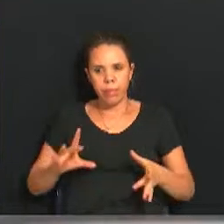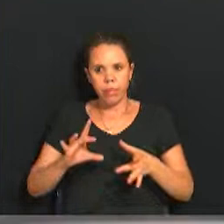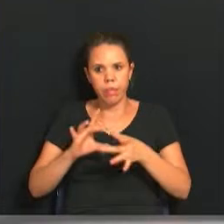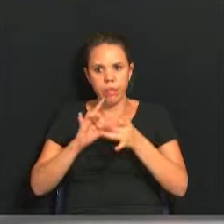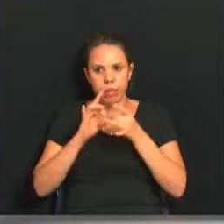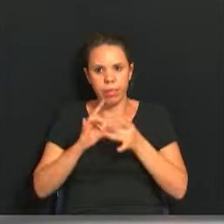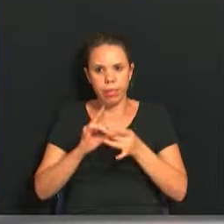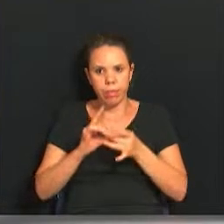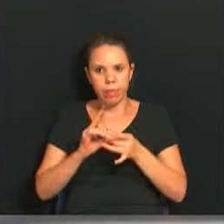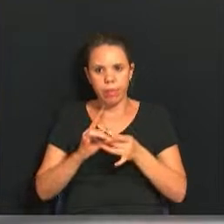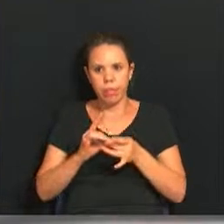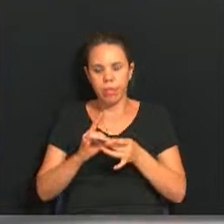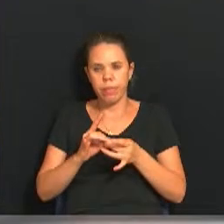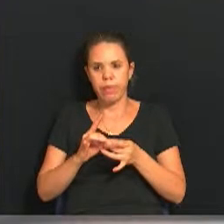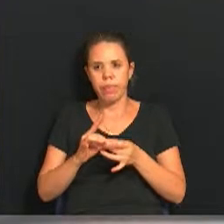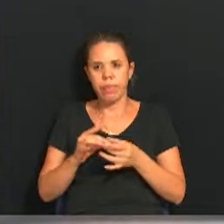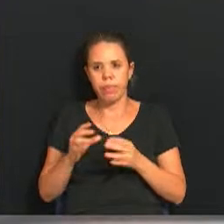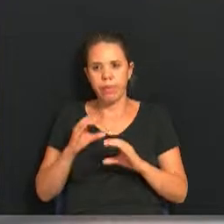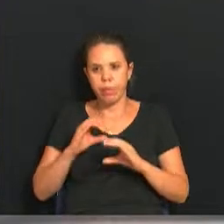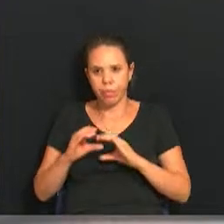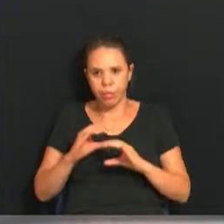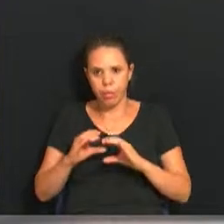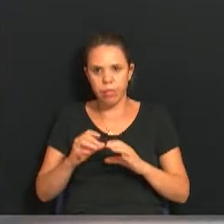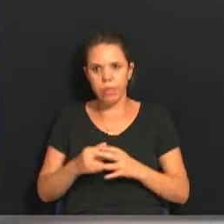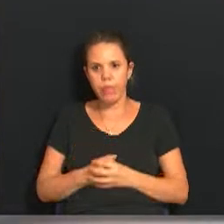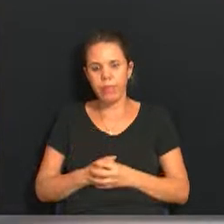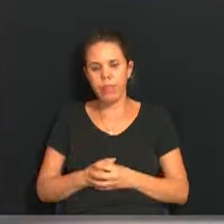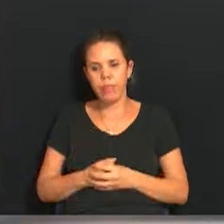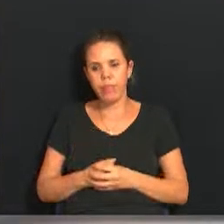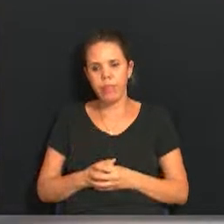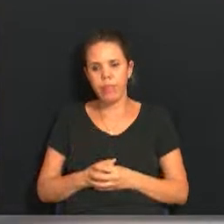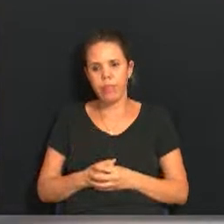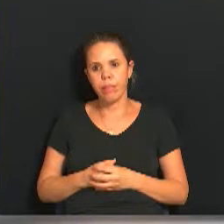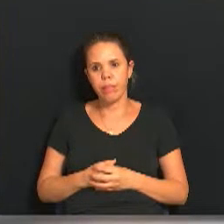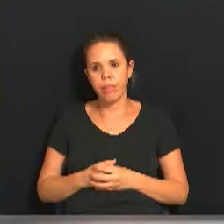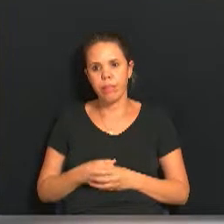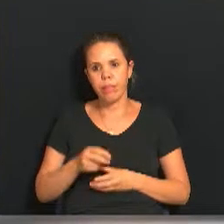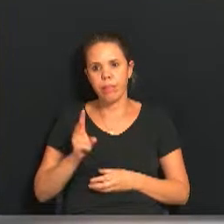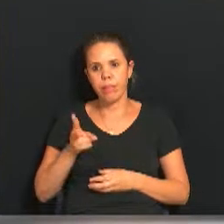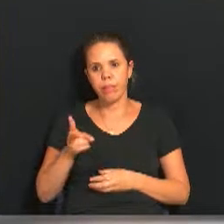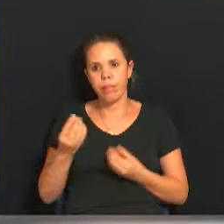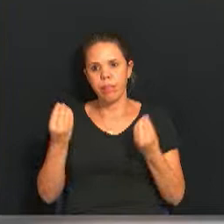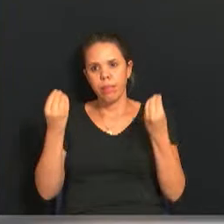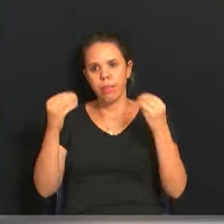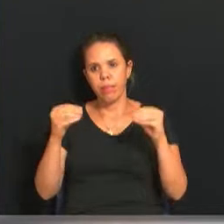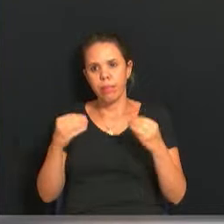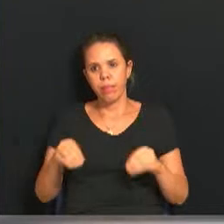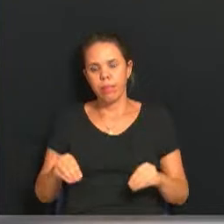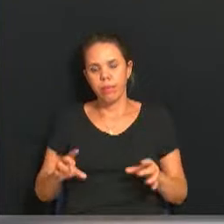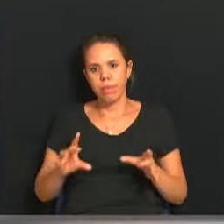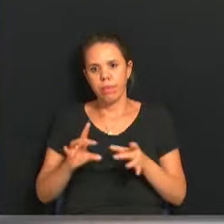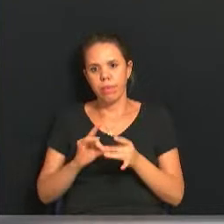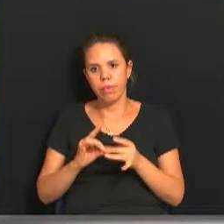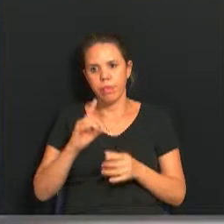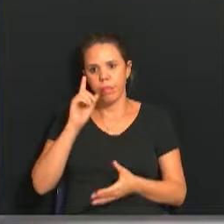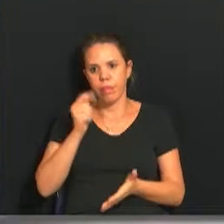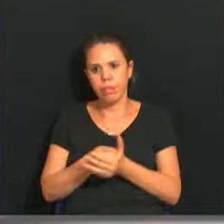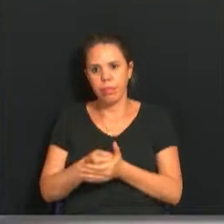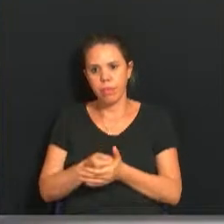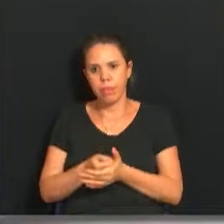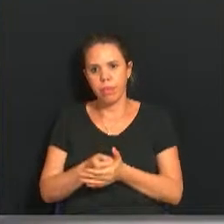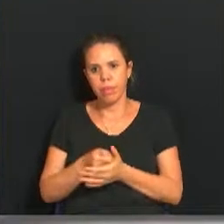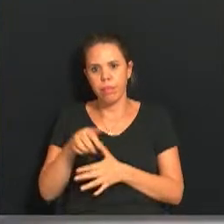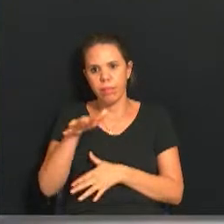escuta qualificada e resolutiva, mas sempre colocando que esse vínculo é que comanda as máquinas,